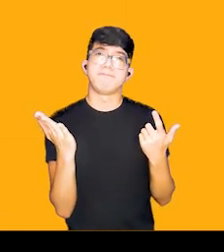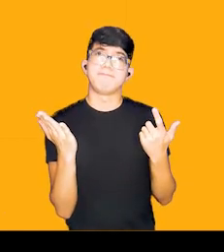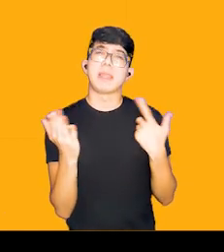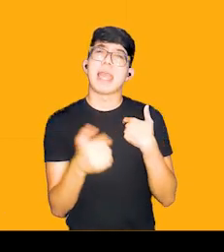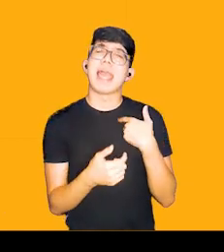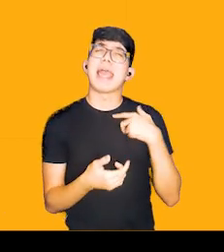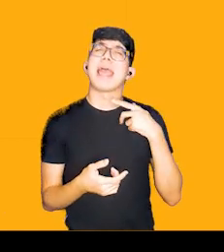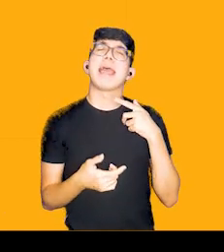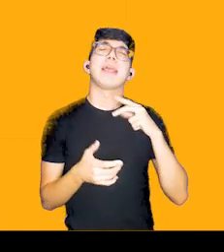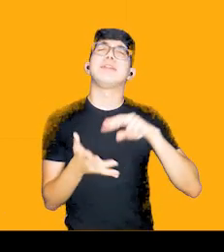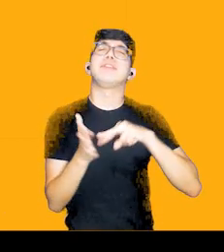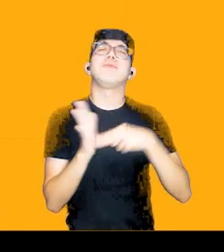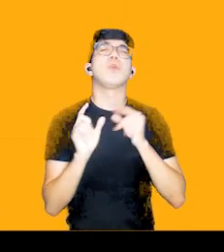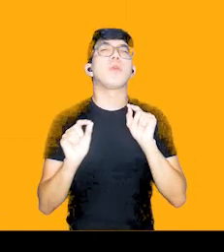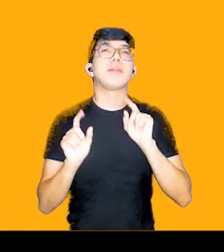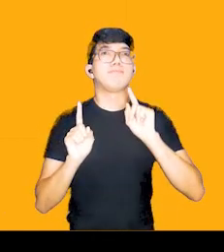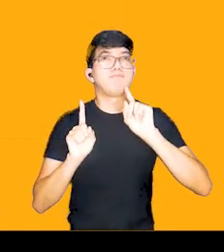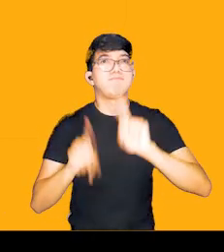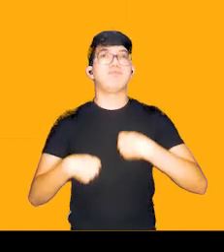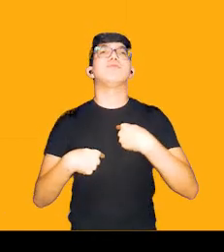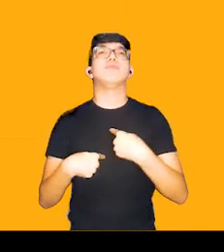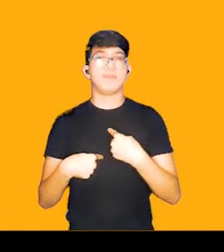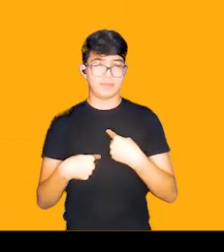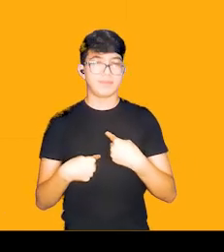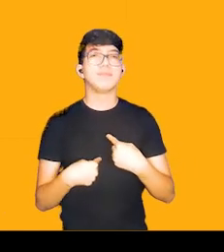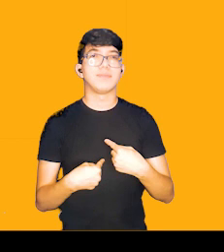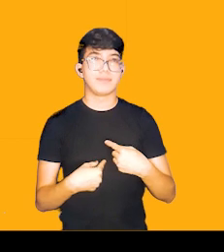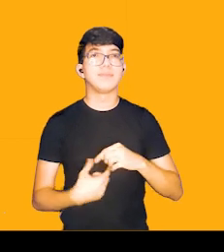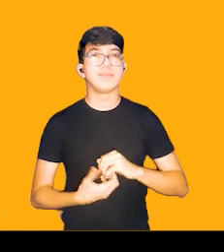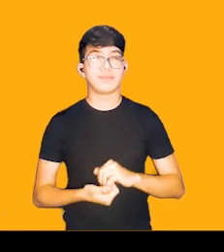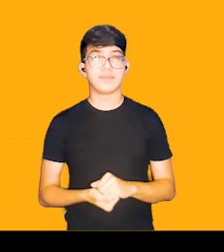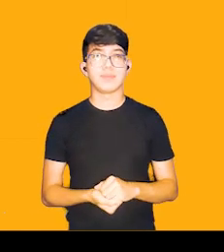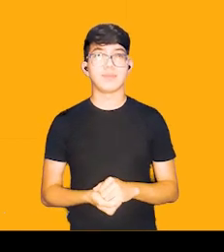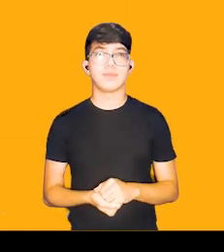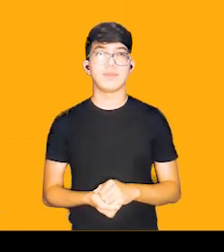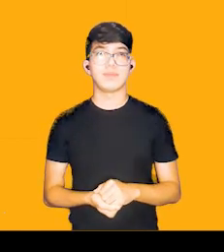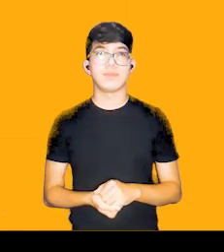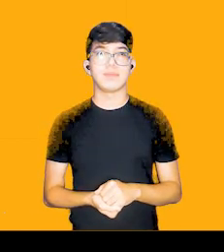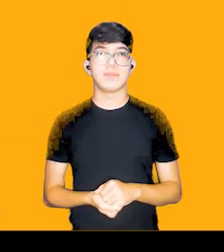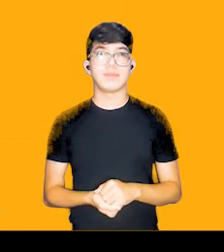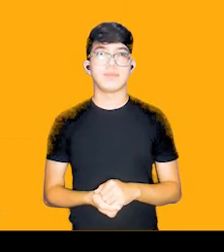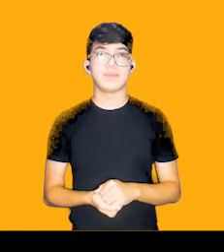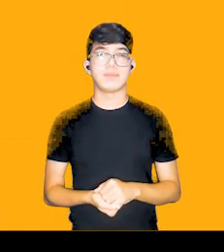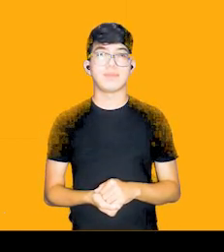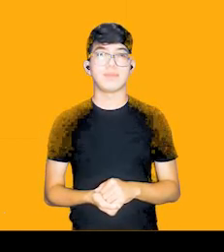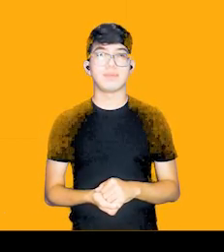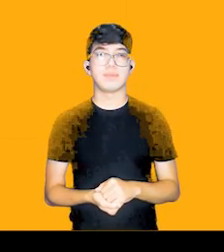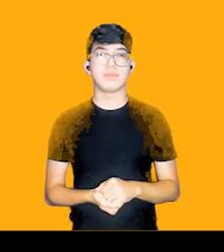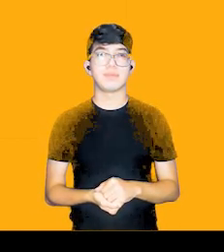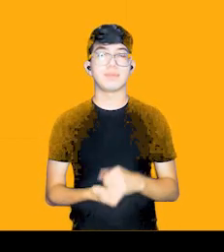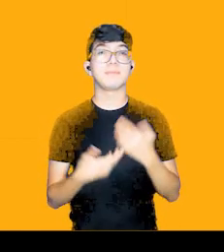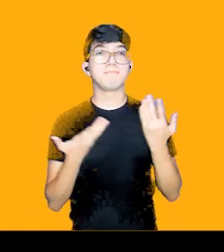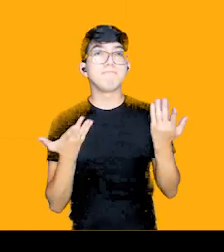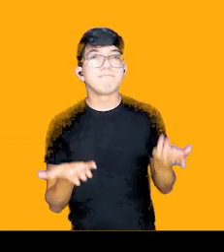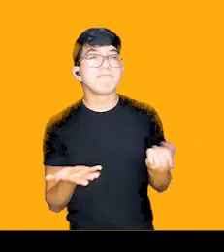tem essa coisa também. A fotografia de jornalismo é um desafio. E ter um desafio